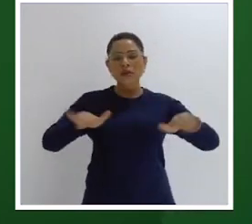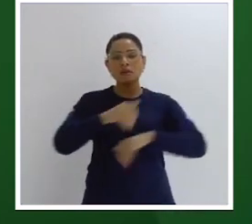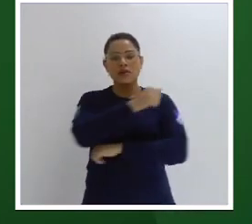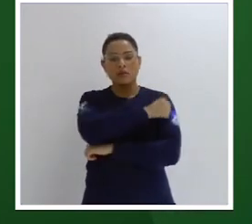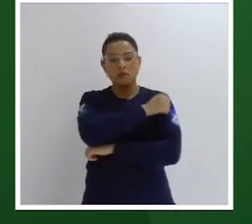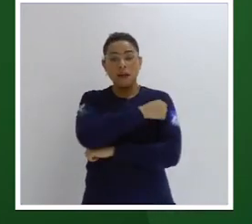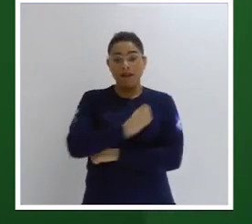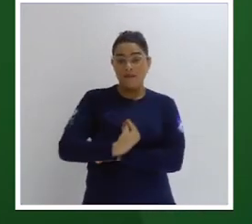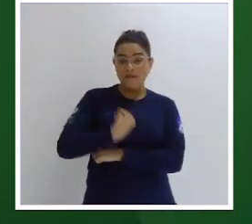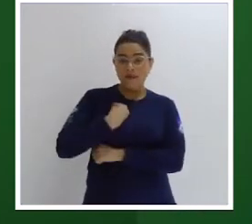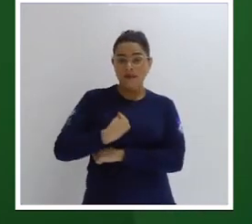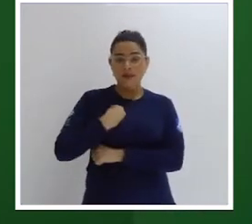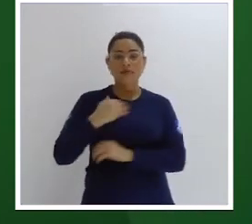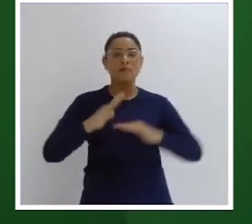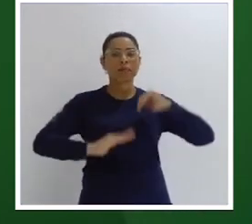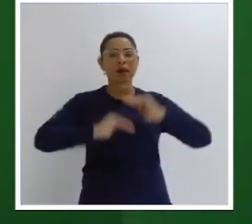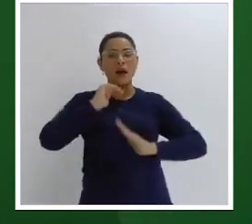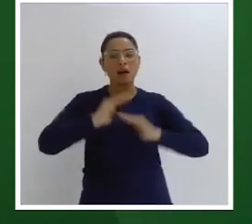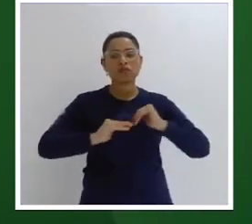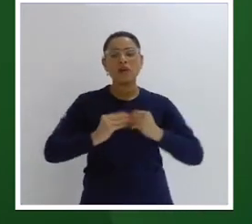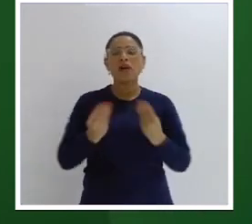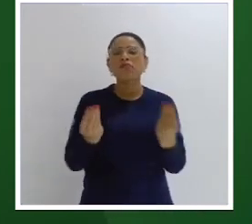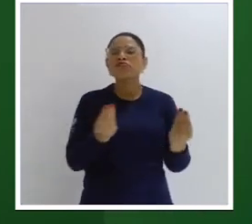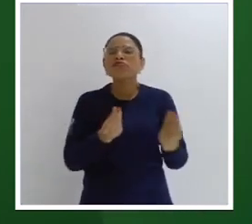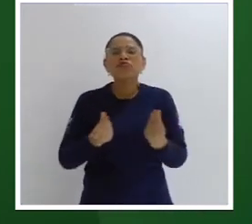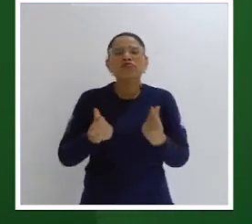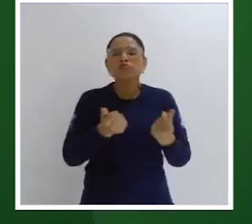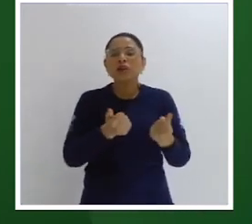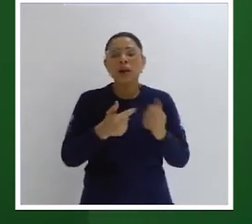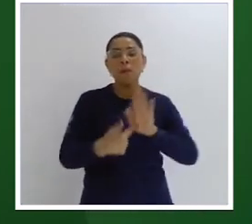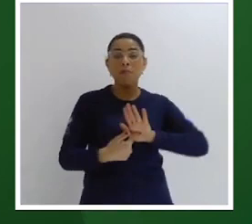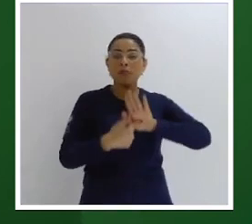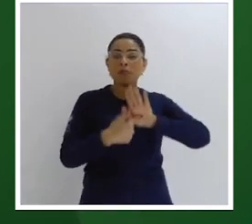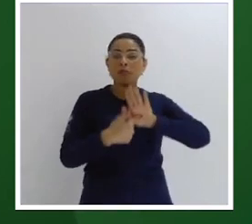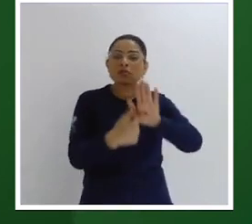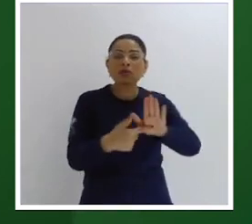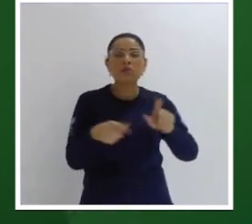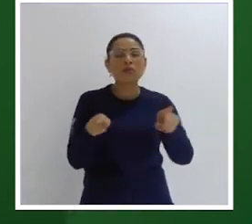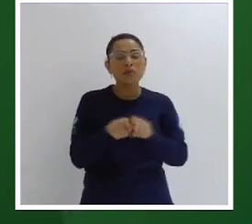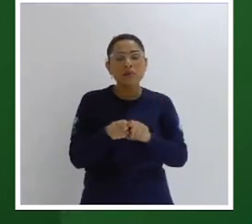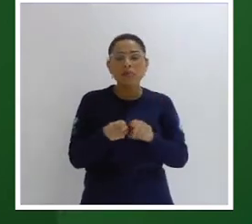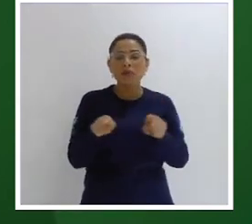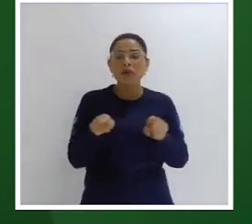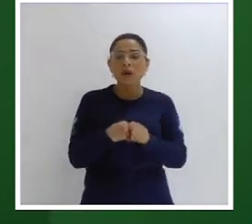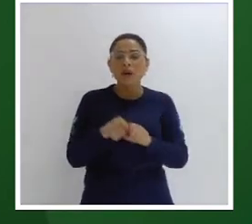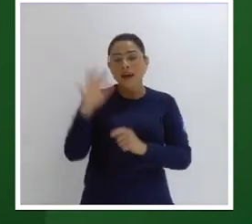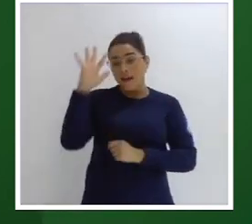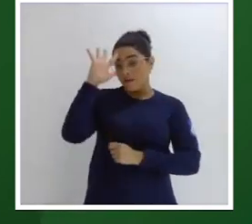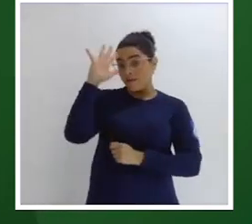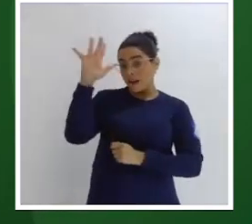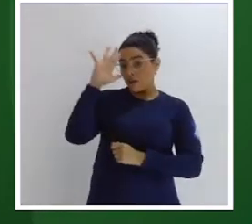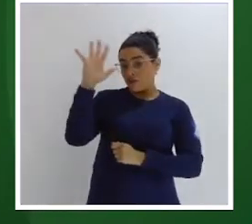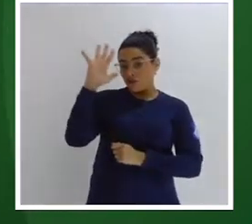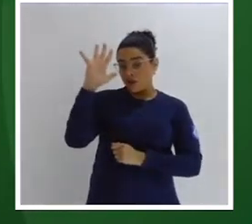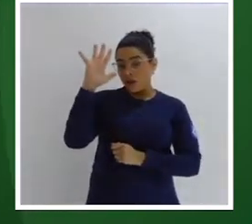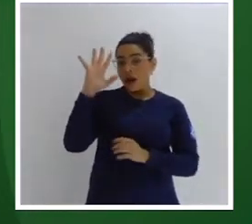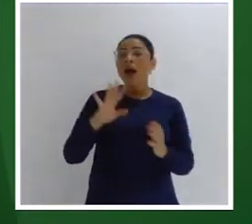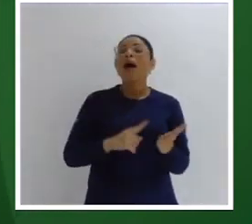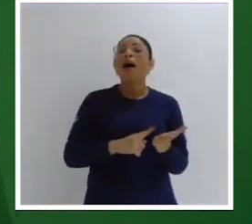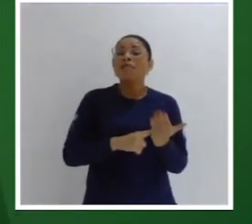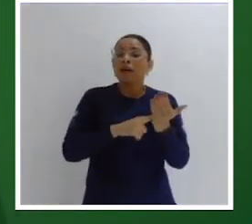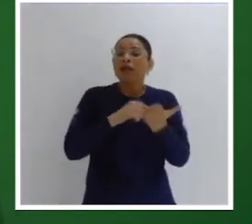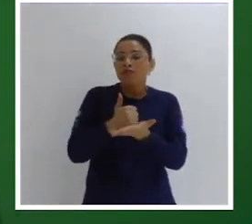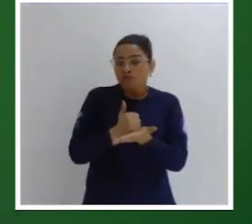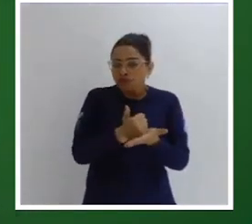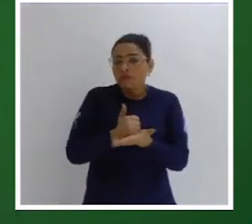fizemos vivências práticas de sensibilização mostramos refletimos sobre a tecnologia assistiva